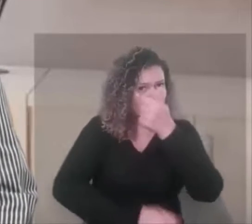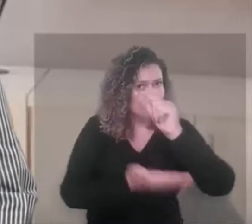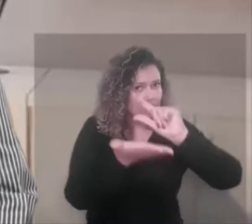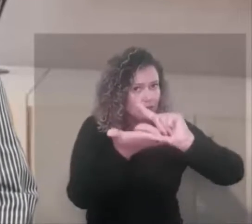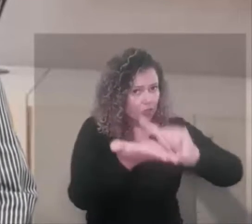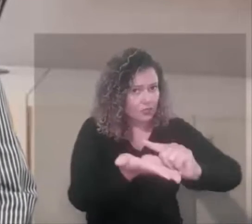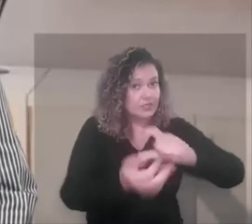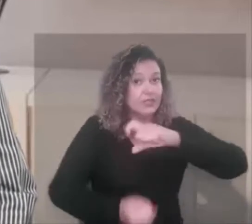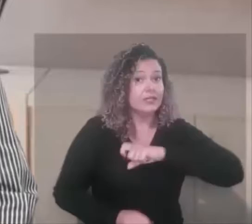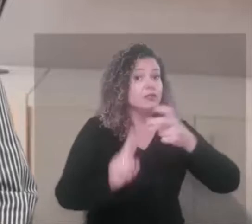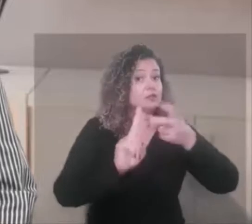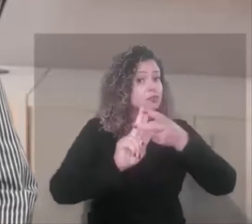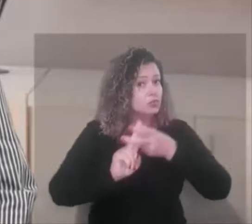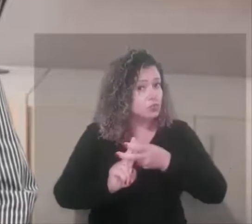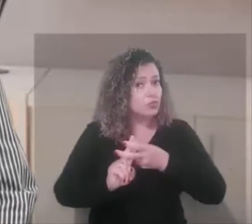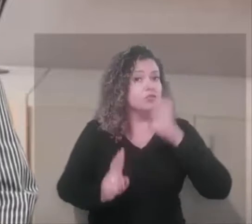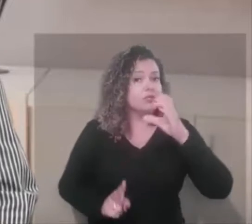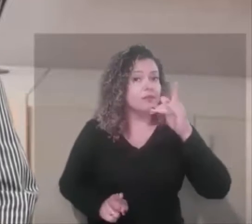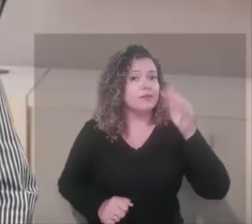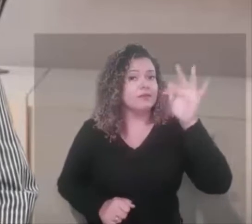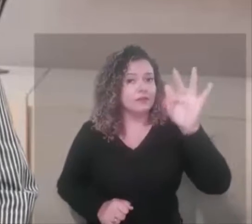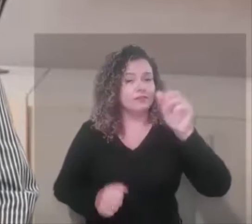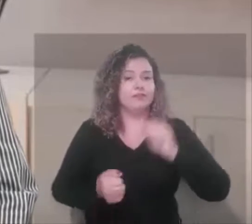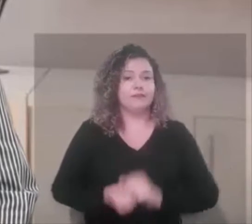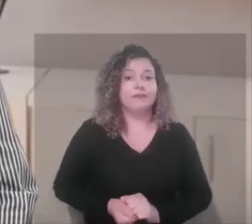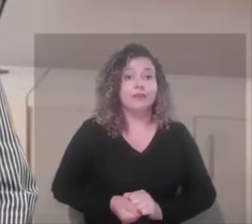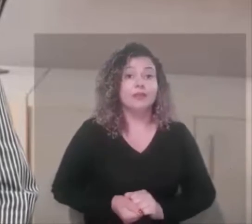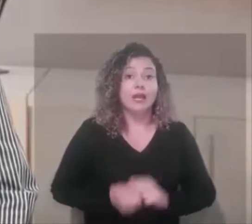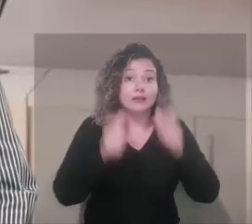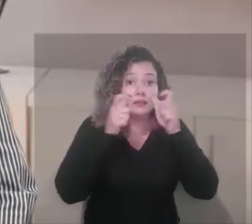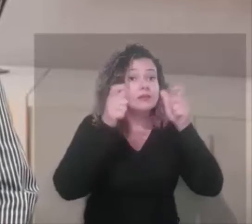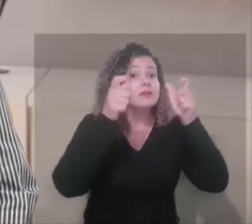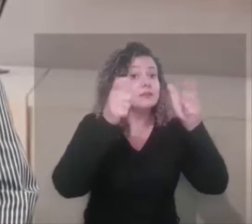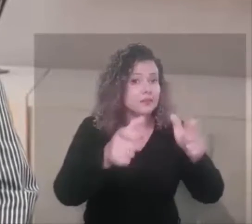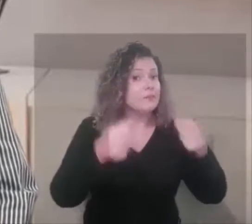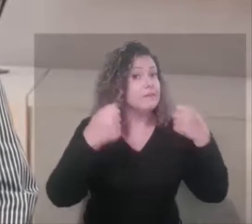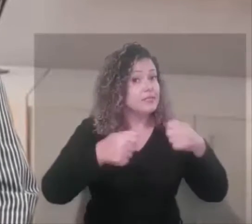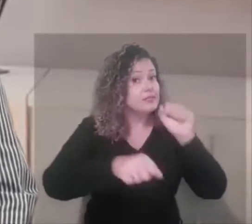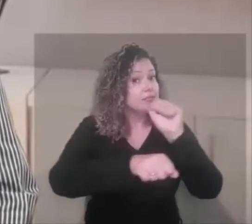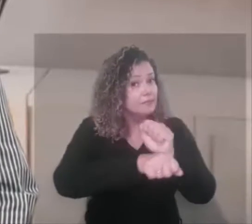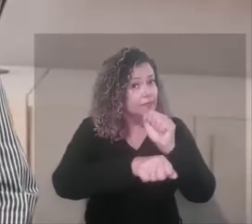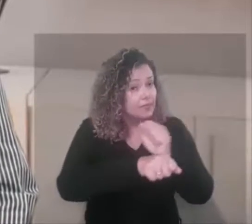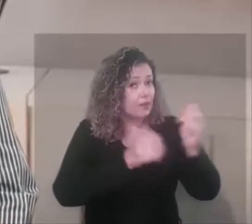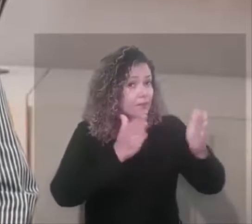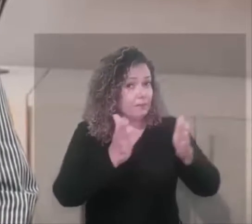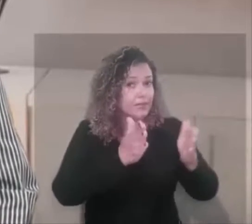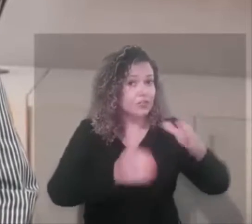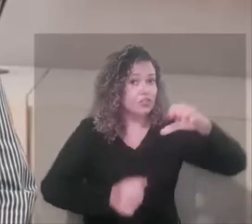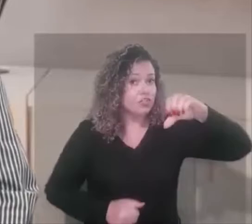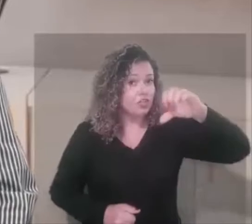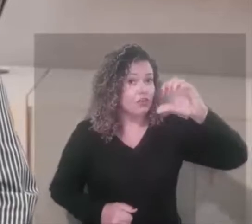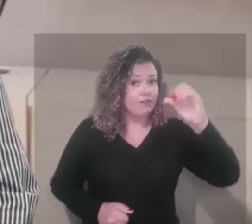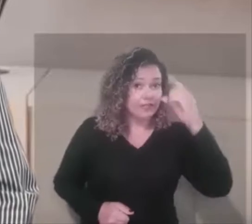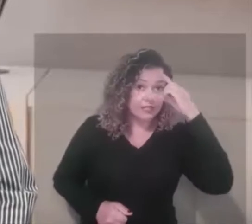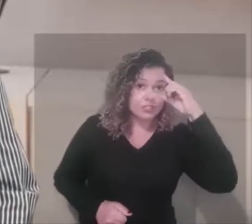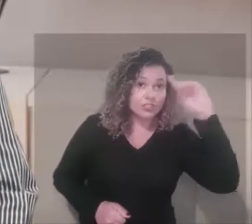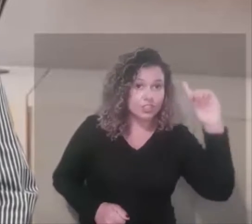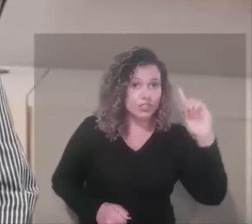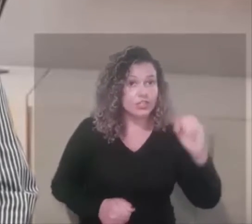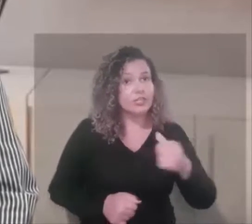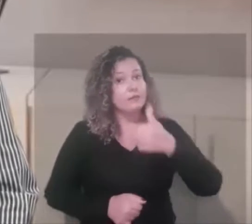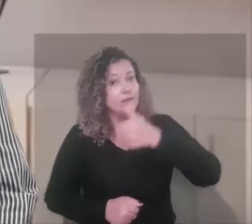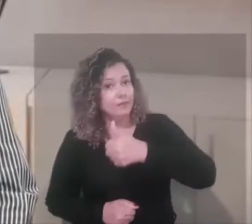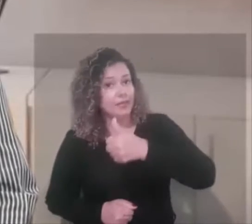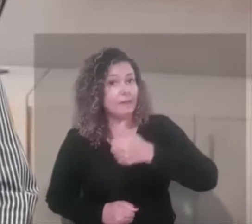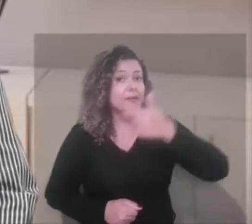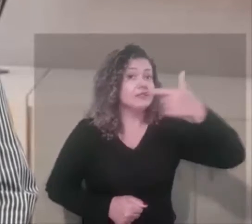Itapuã 2, Esperança, Fazenda Velha, Barreiro e Alvorada. Os documentos necessários são o comprovante de primeira dose